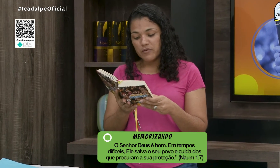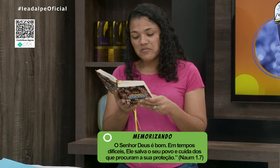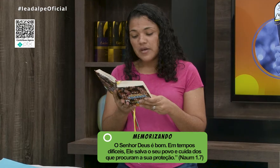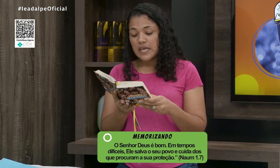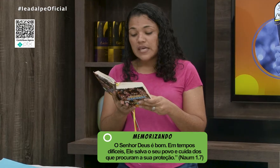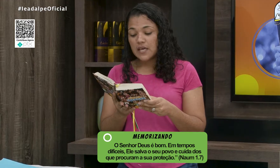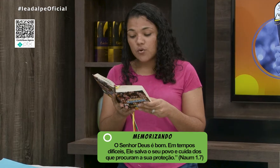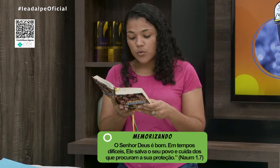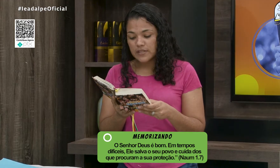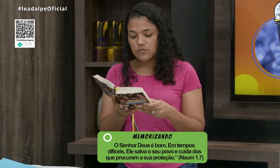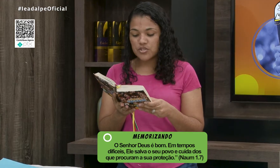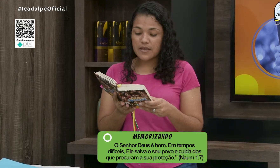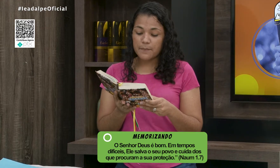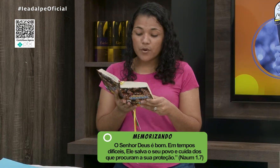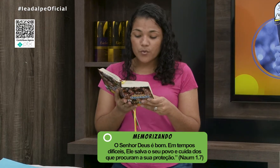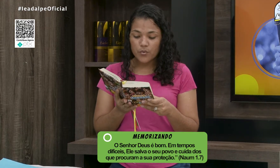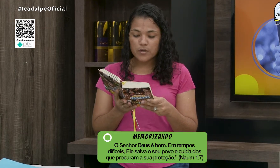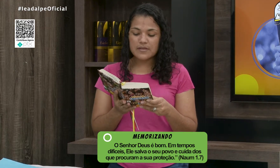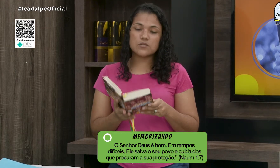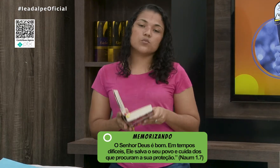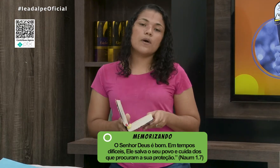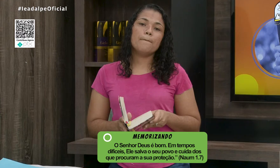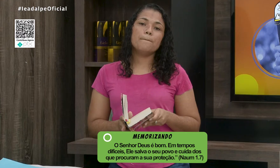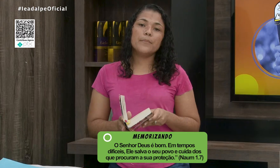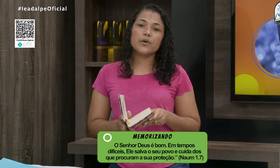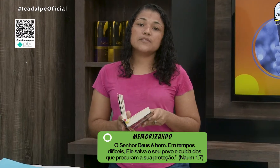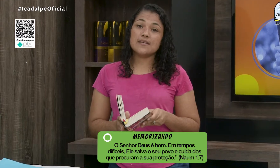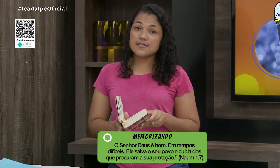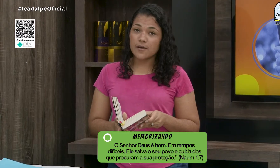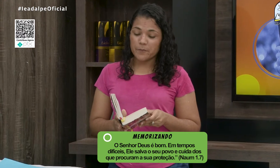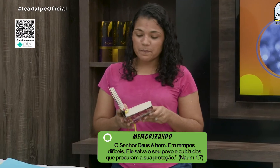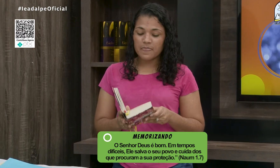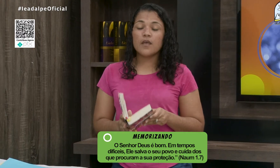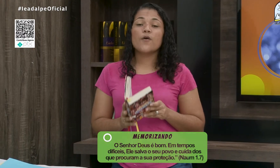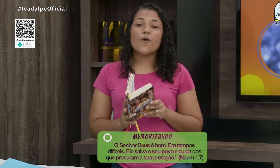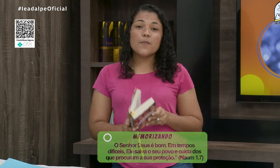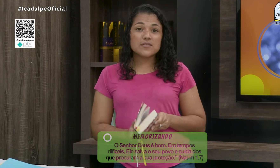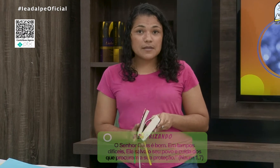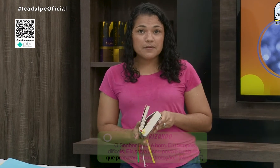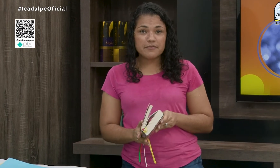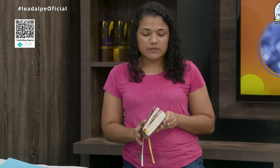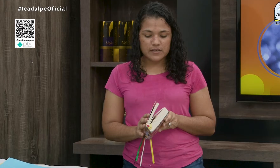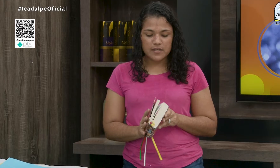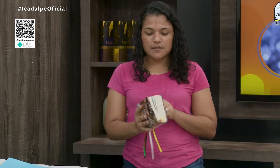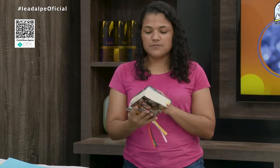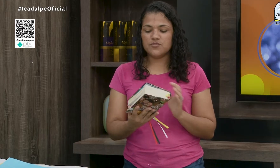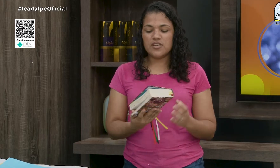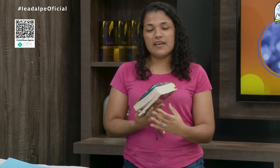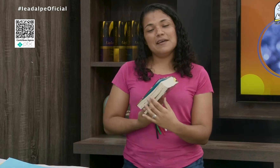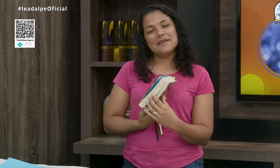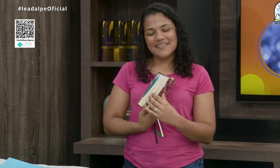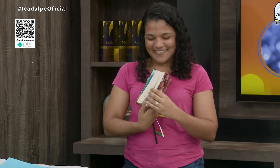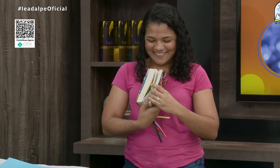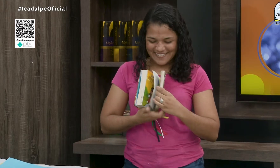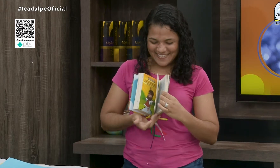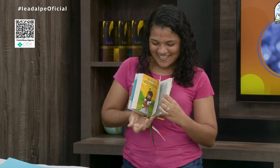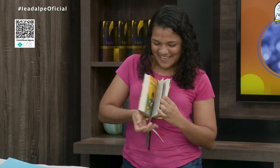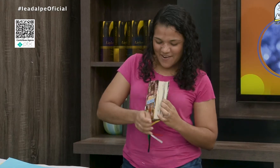seu povo e cuida dos que procuram a sua proteção. Como eu sempre falo aqui, já